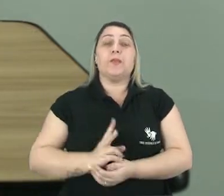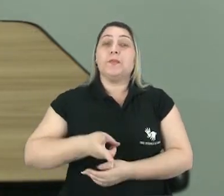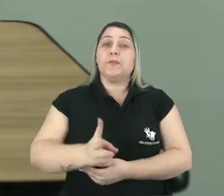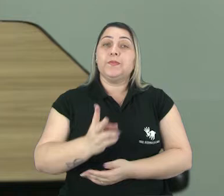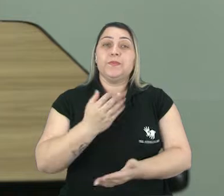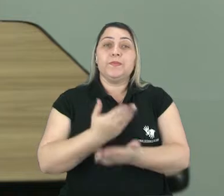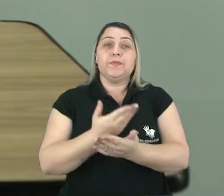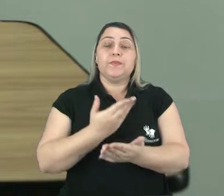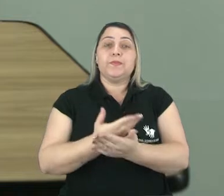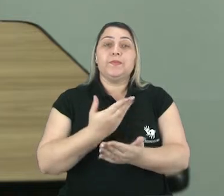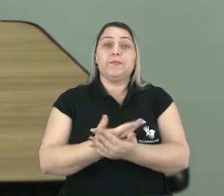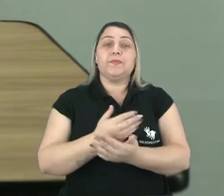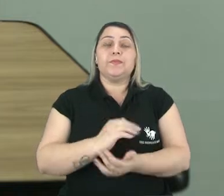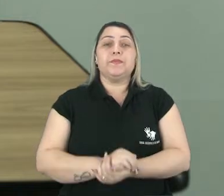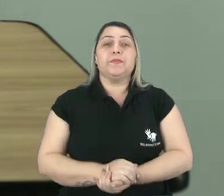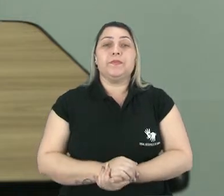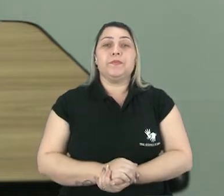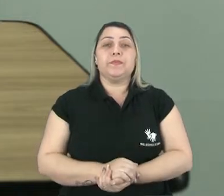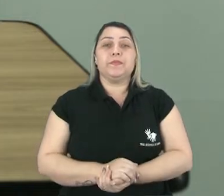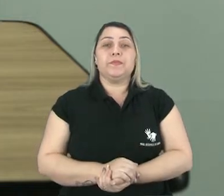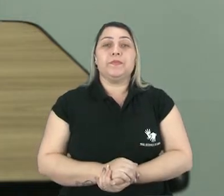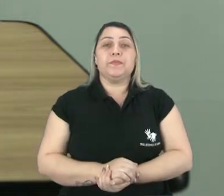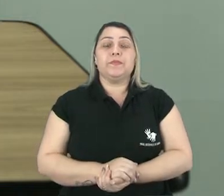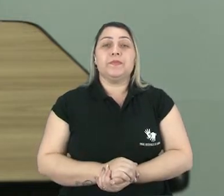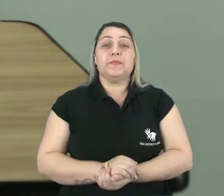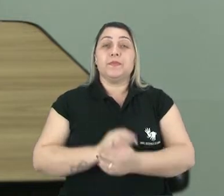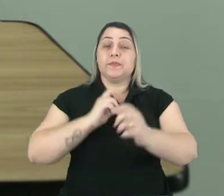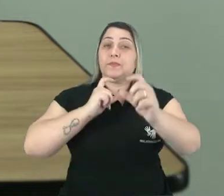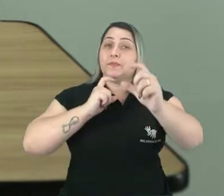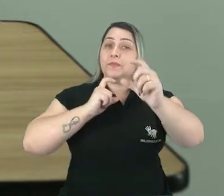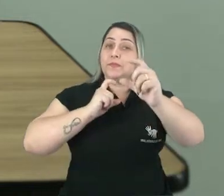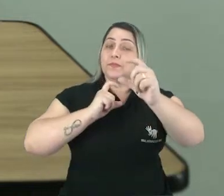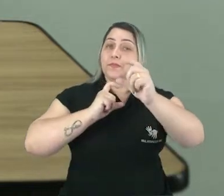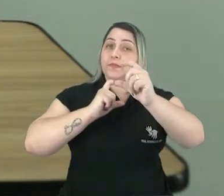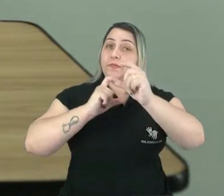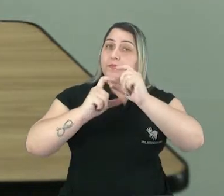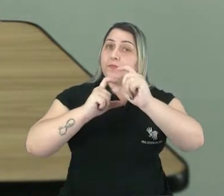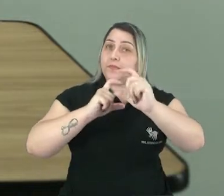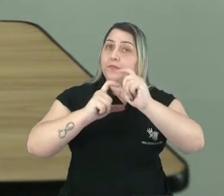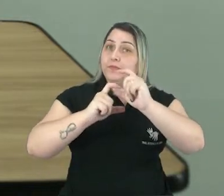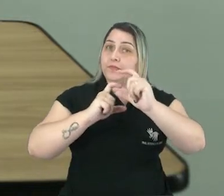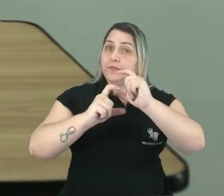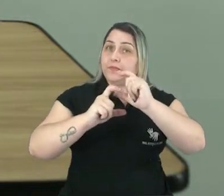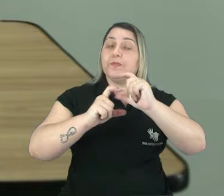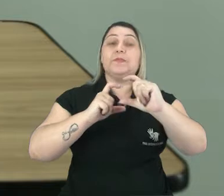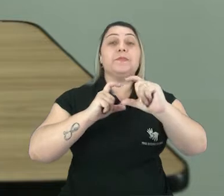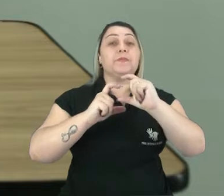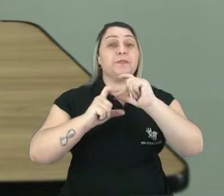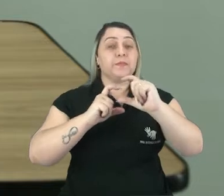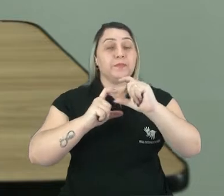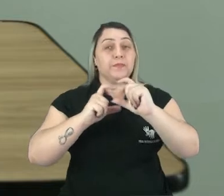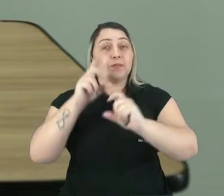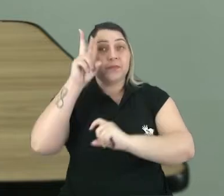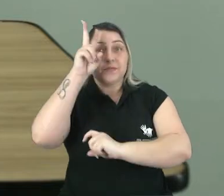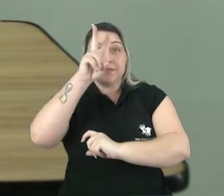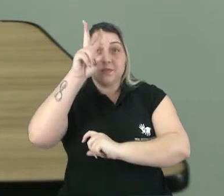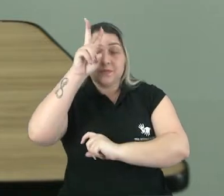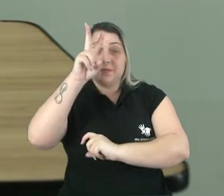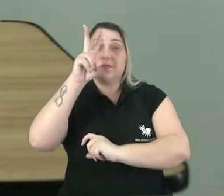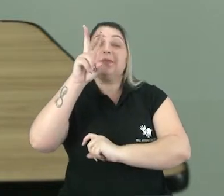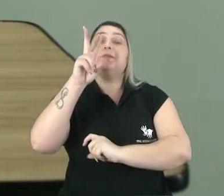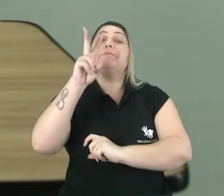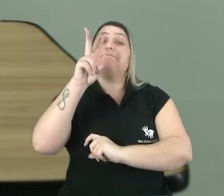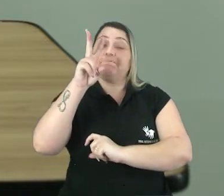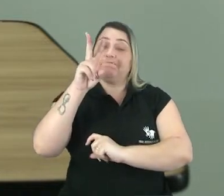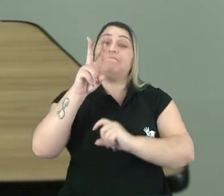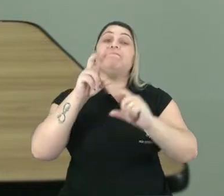continuar estudando sobre história em quadrinhos, que são histórias que são contadas